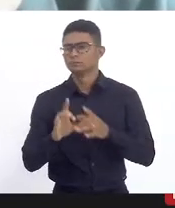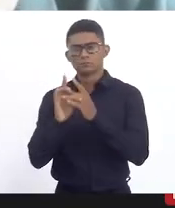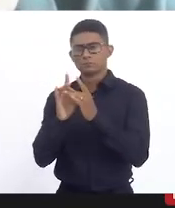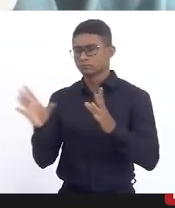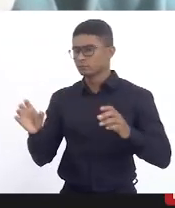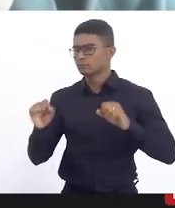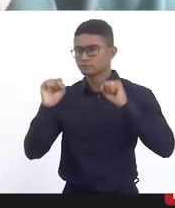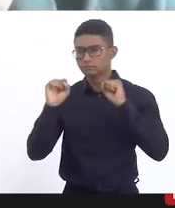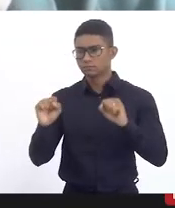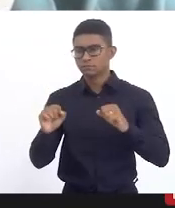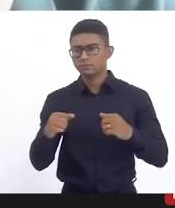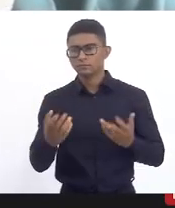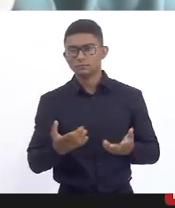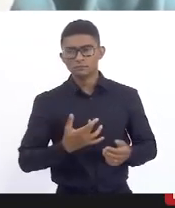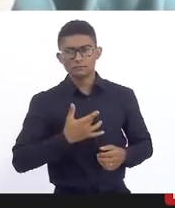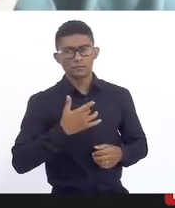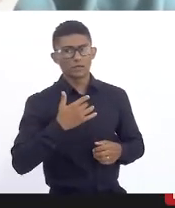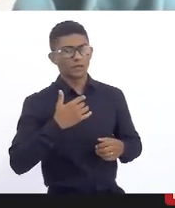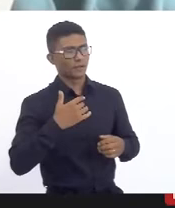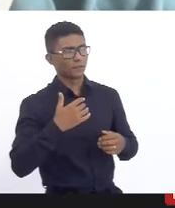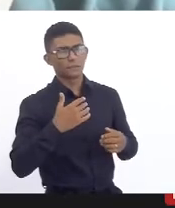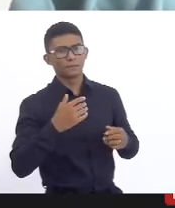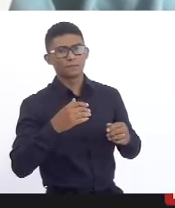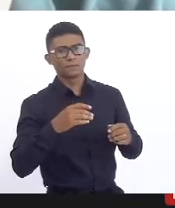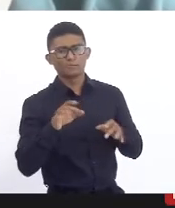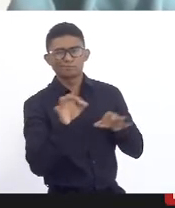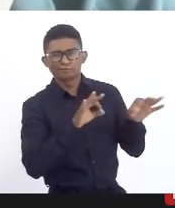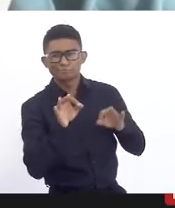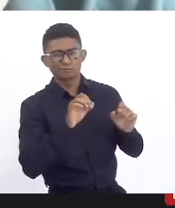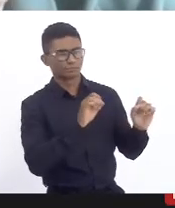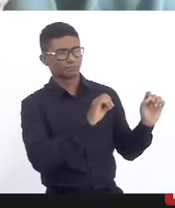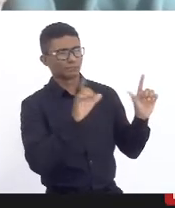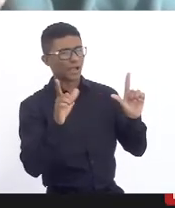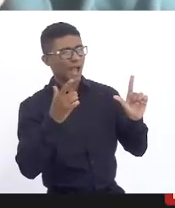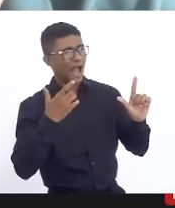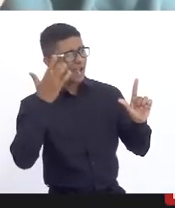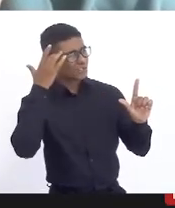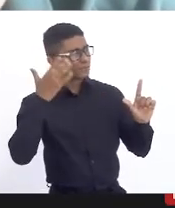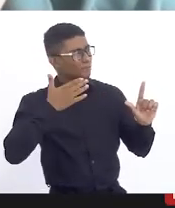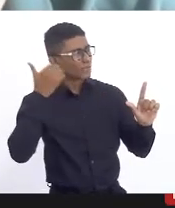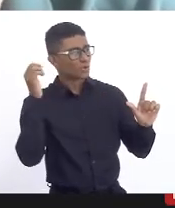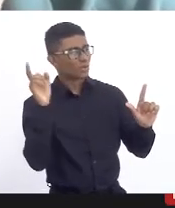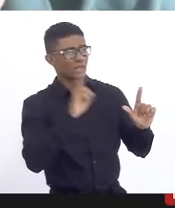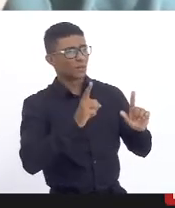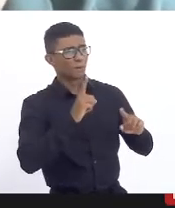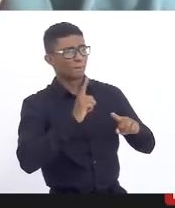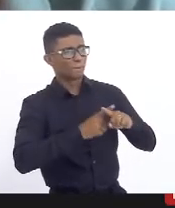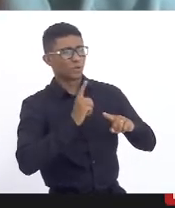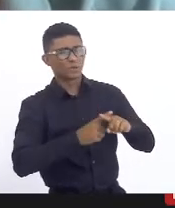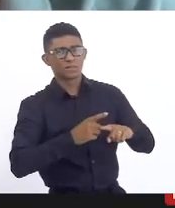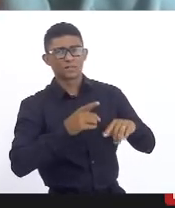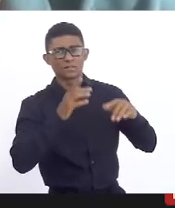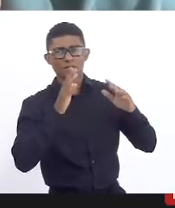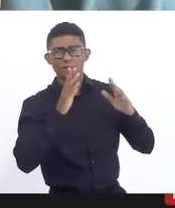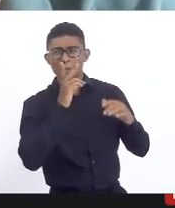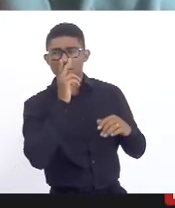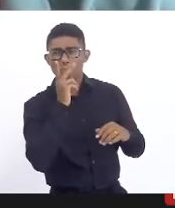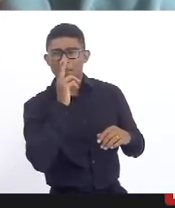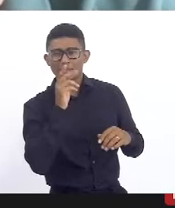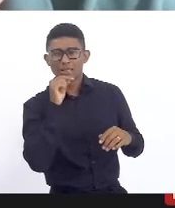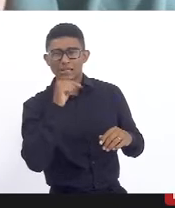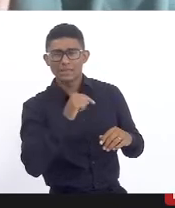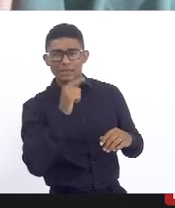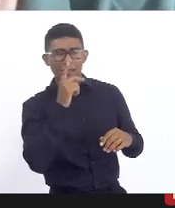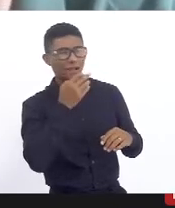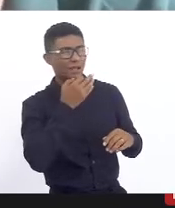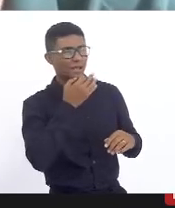ótimo. Eu tinha preparado uma apresentação, mas eu acho melhor não fazer, porque está tendo uma defasagem entre a fala e a imagem.